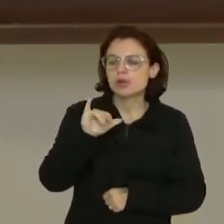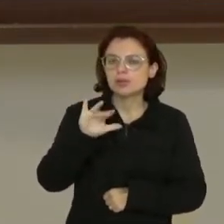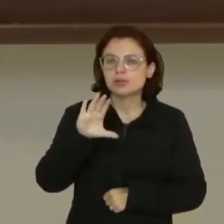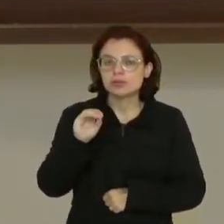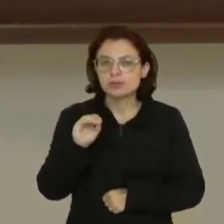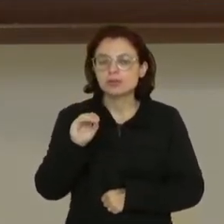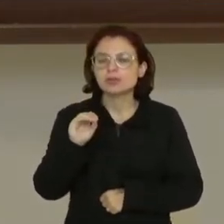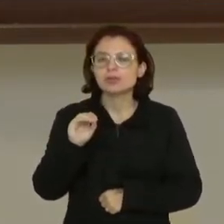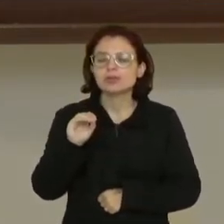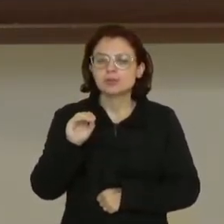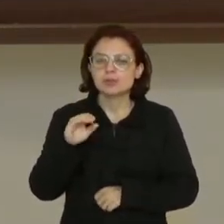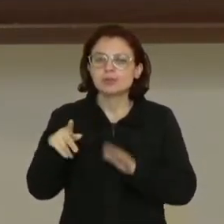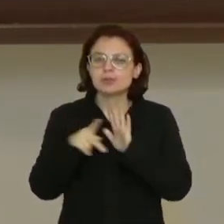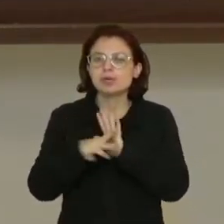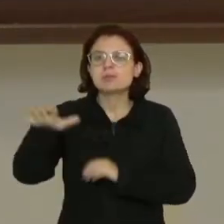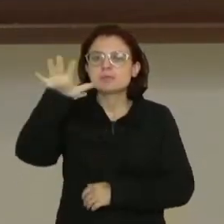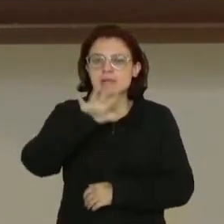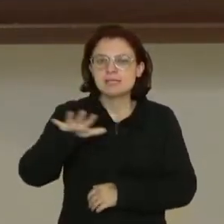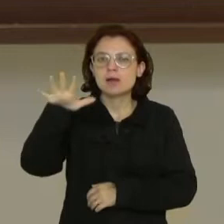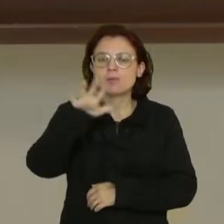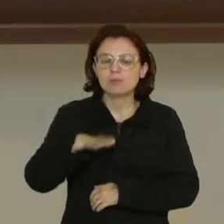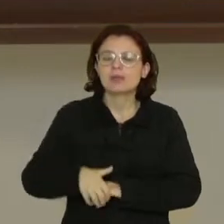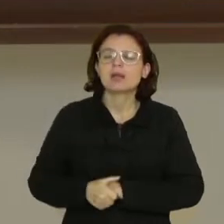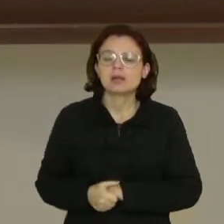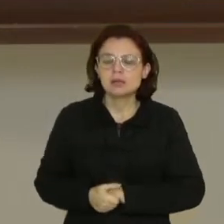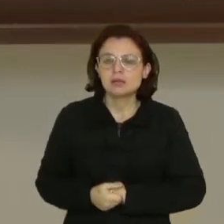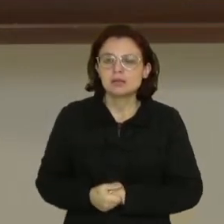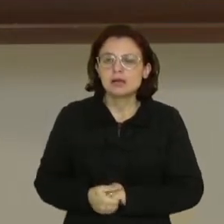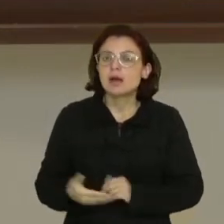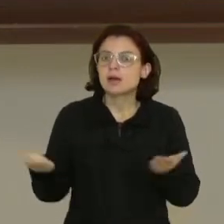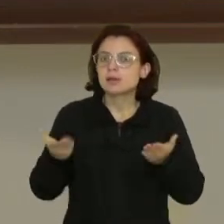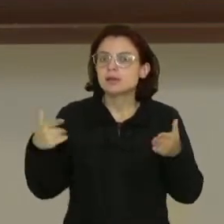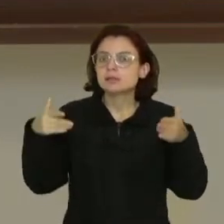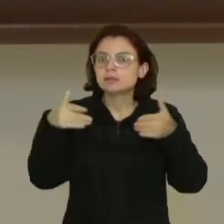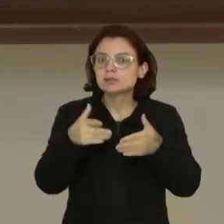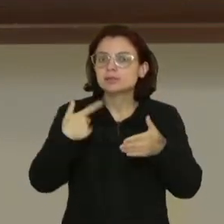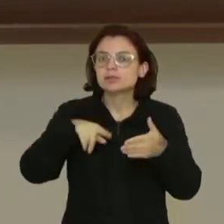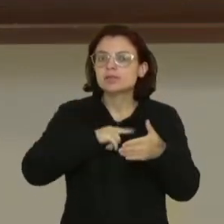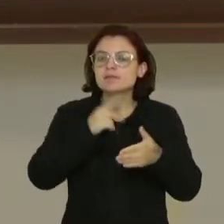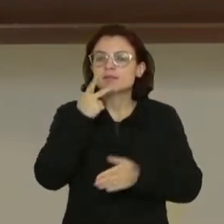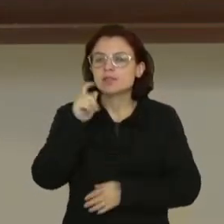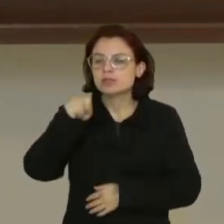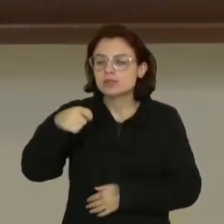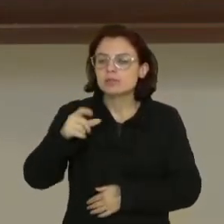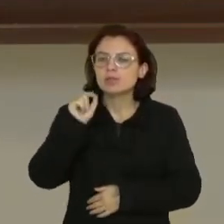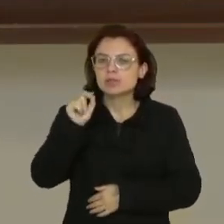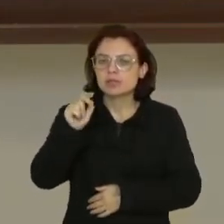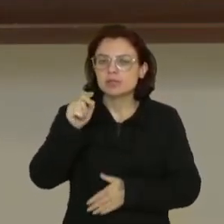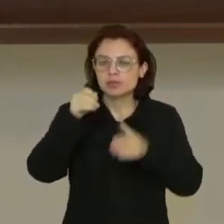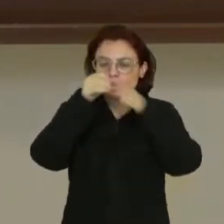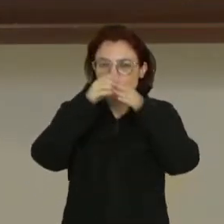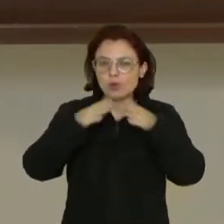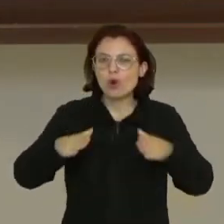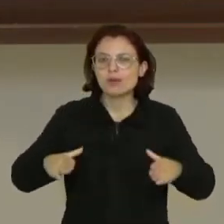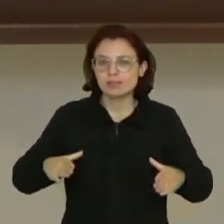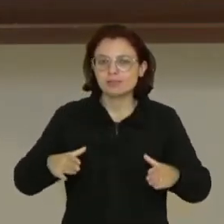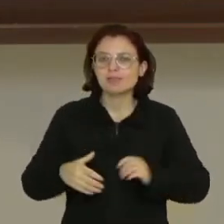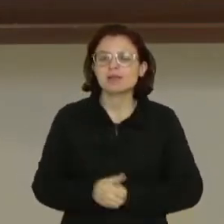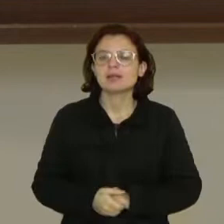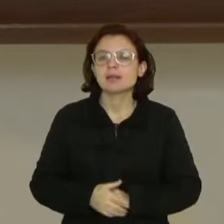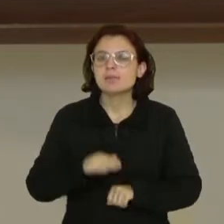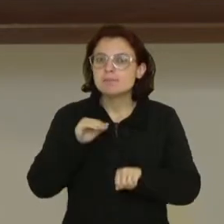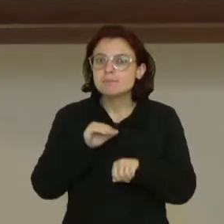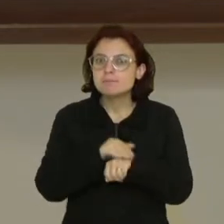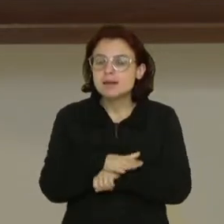da geometria espacial especificamente vamos falar do coelho e mais específica ainda a gente vai